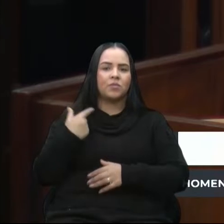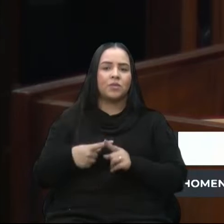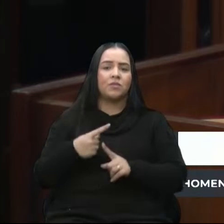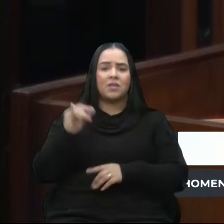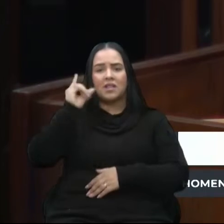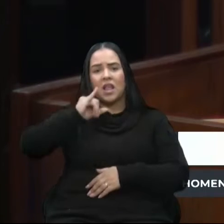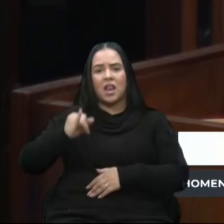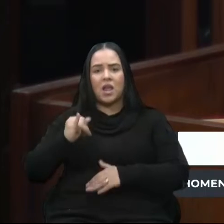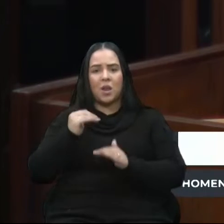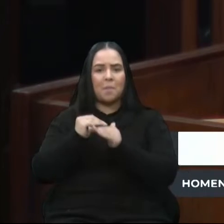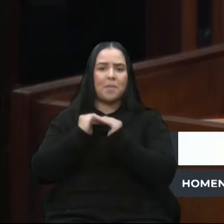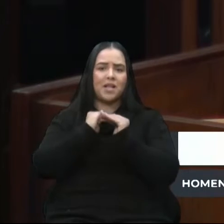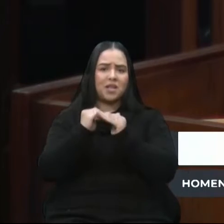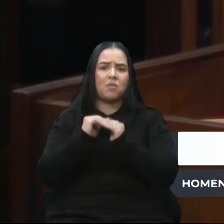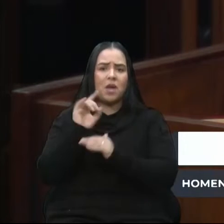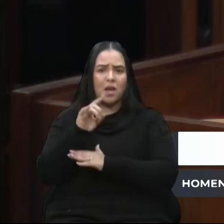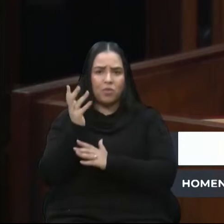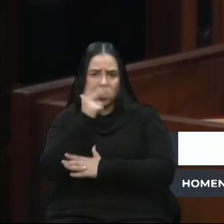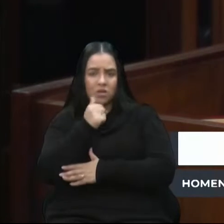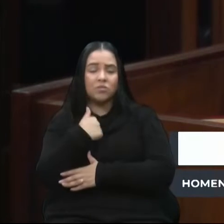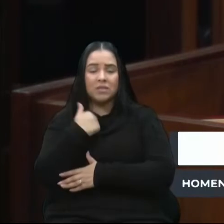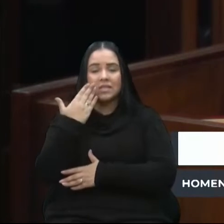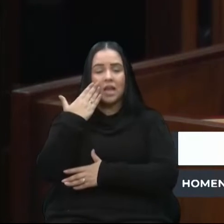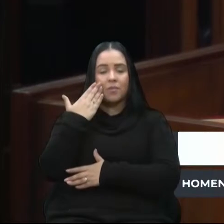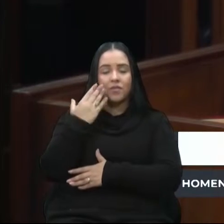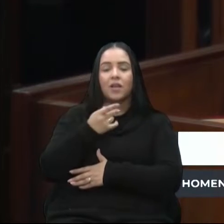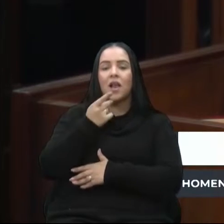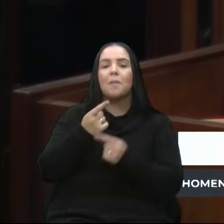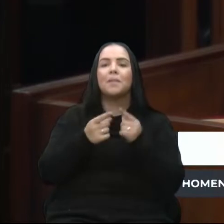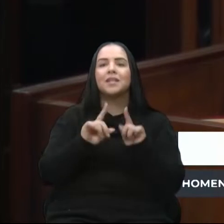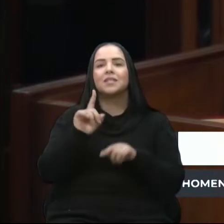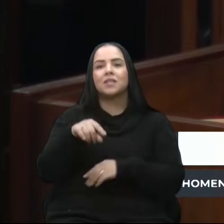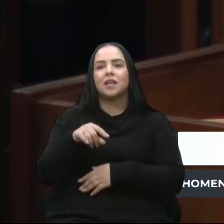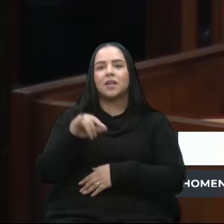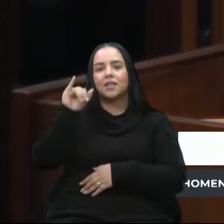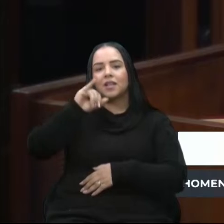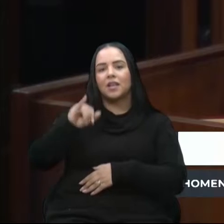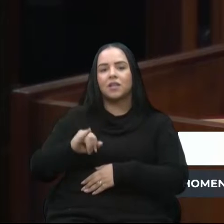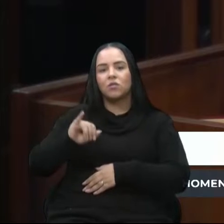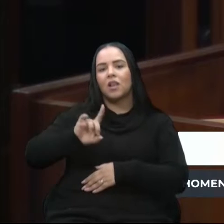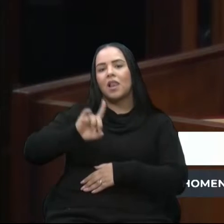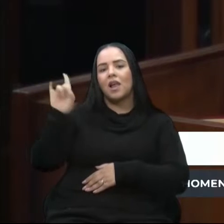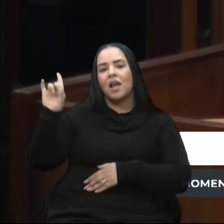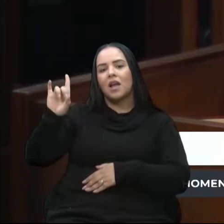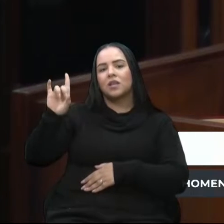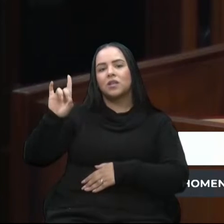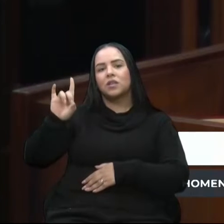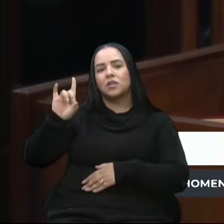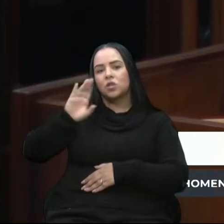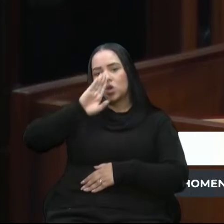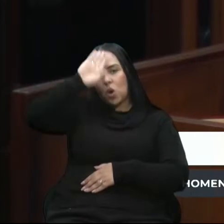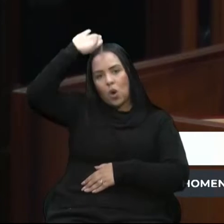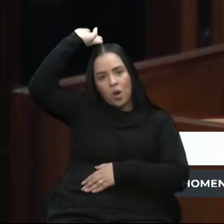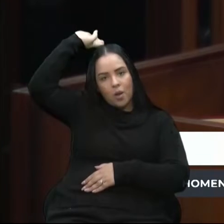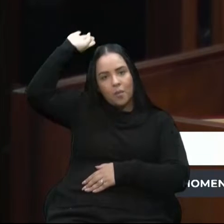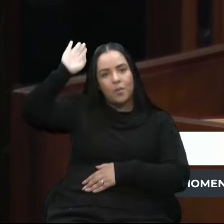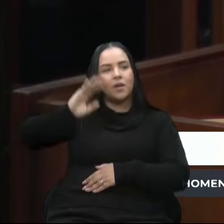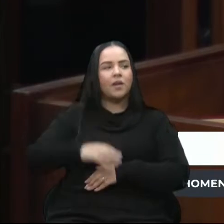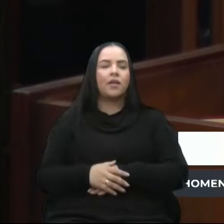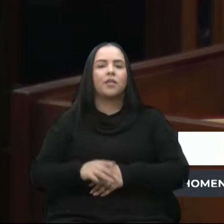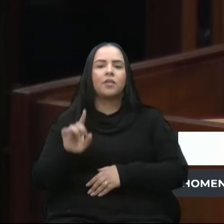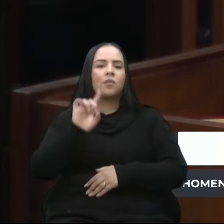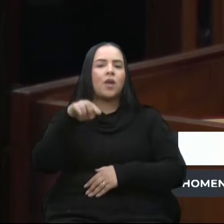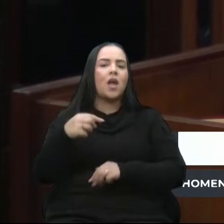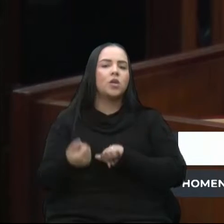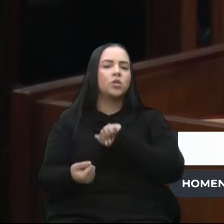bonito, eu gosto, eu sei até falar. Mas é o italiano de Roma. Não é o Vêneto, que veio para cá e se fundiu